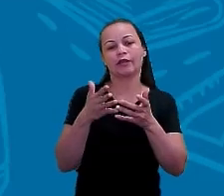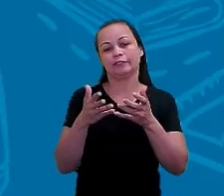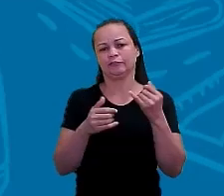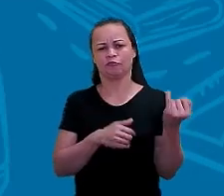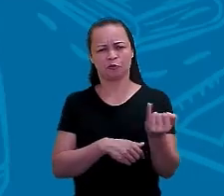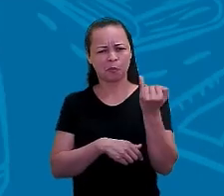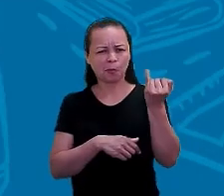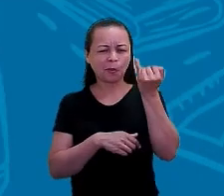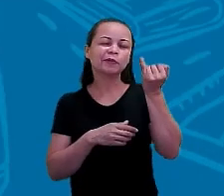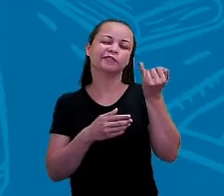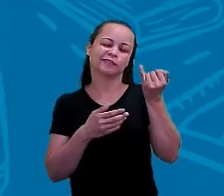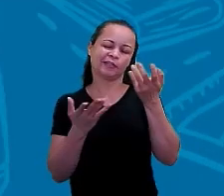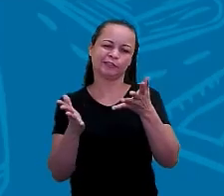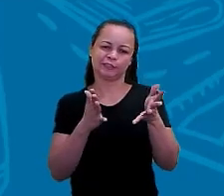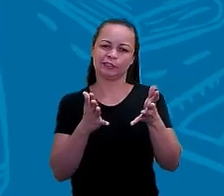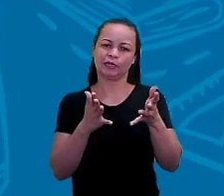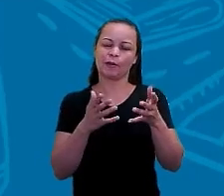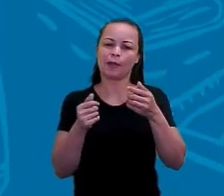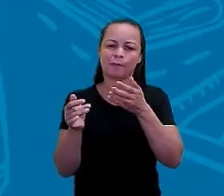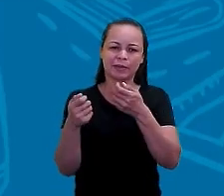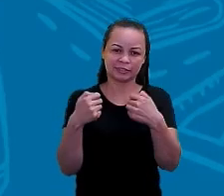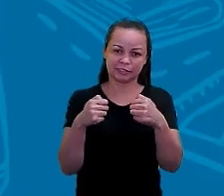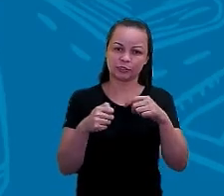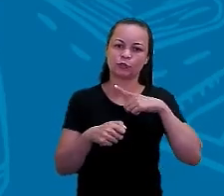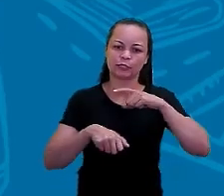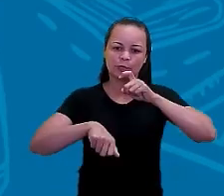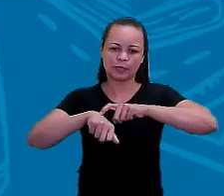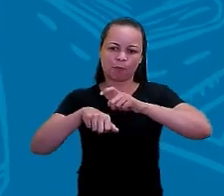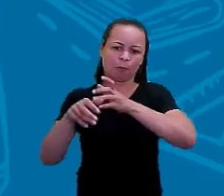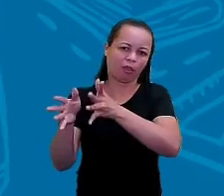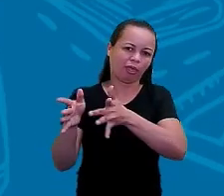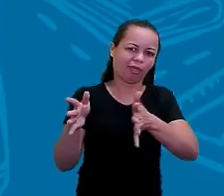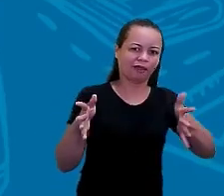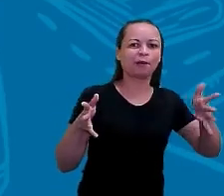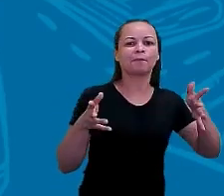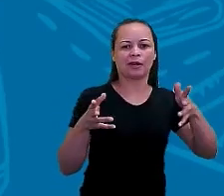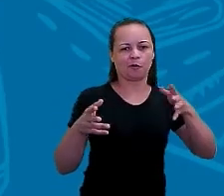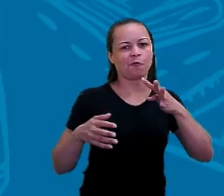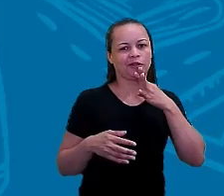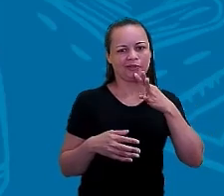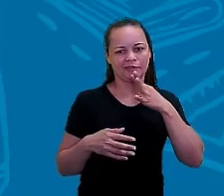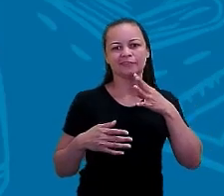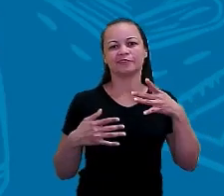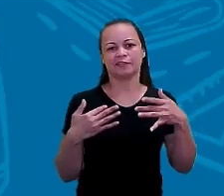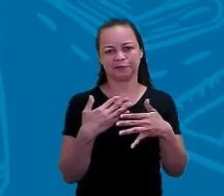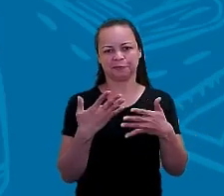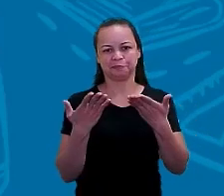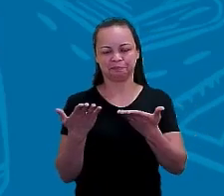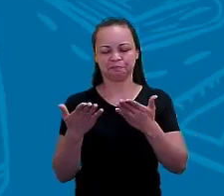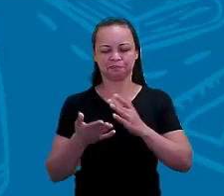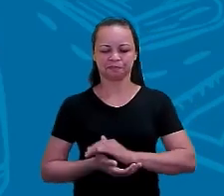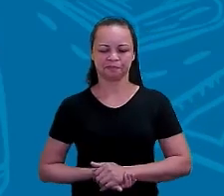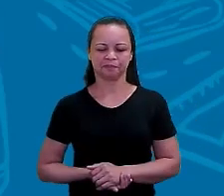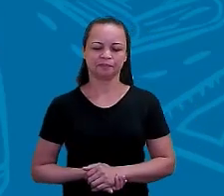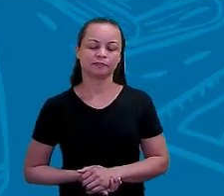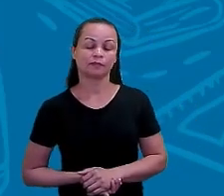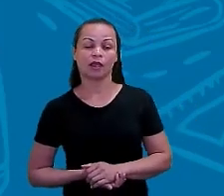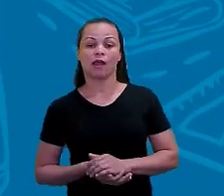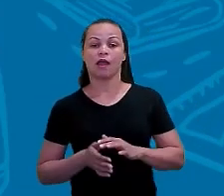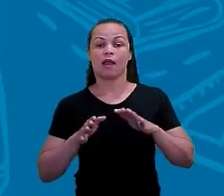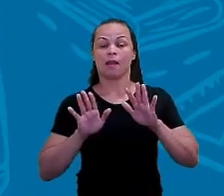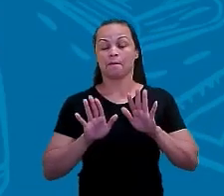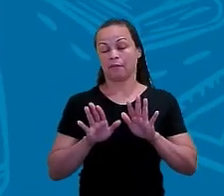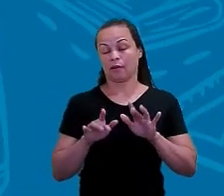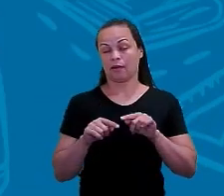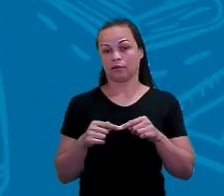Nova York com pouco tempo não dá, tem que ir com muito tempo. A lot of time, ok? Mas